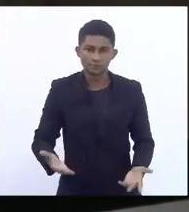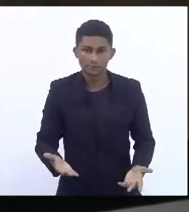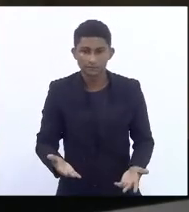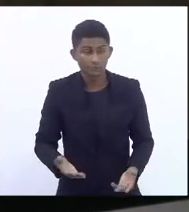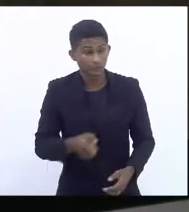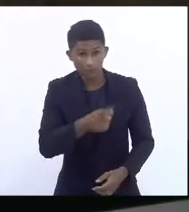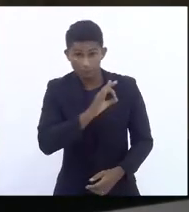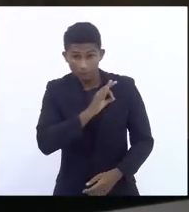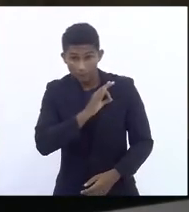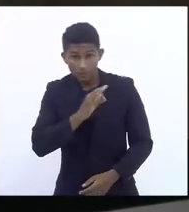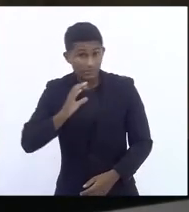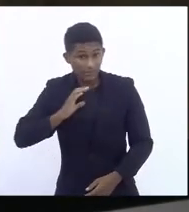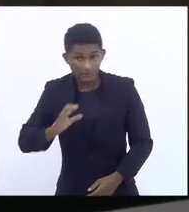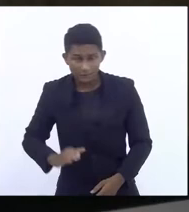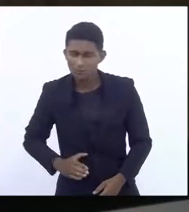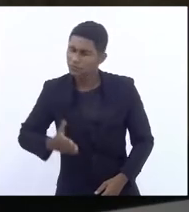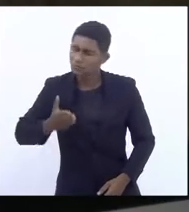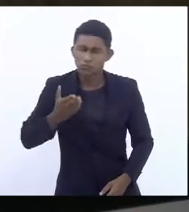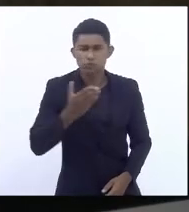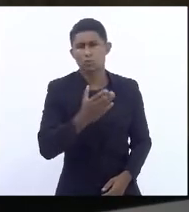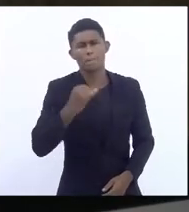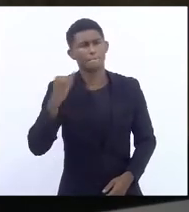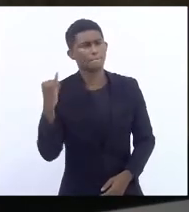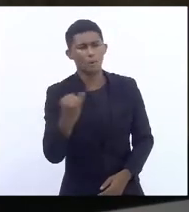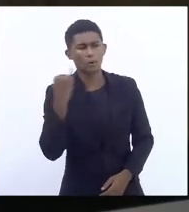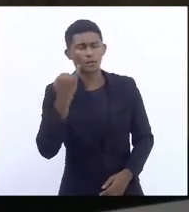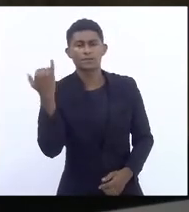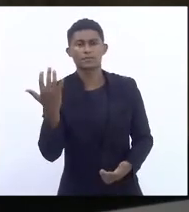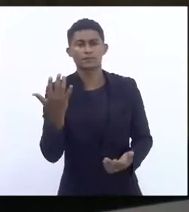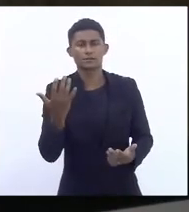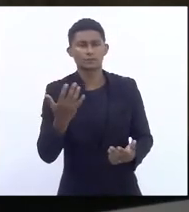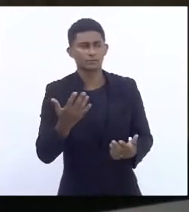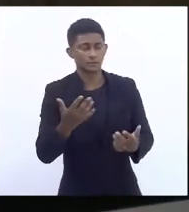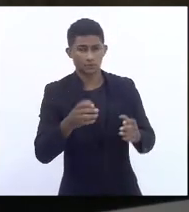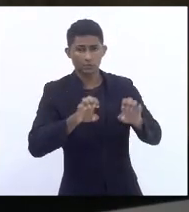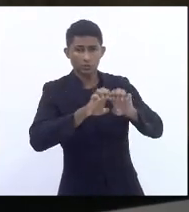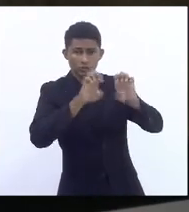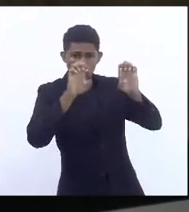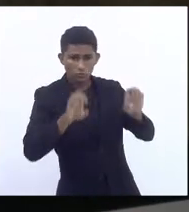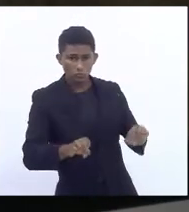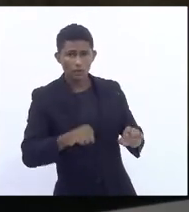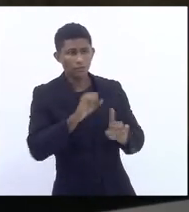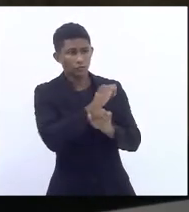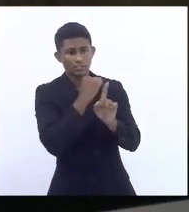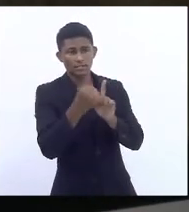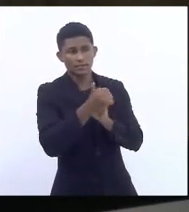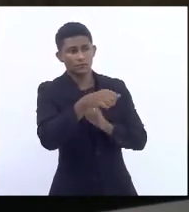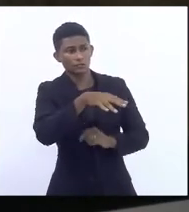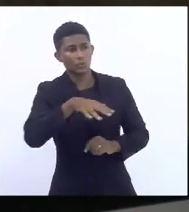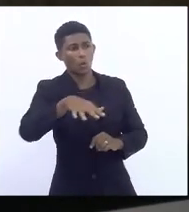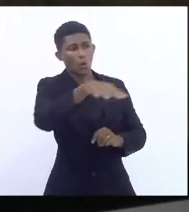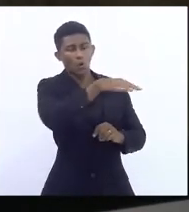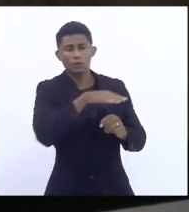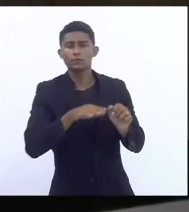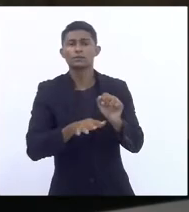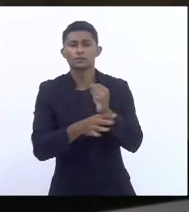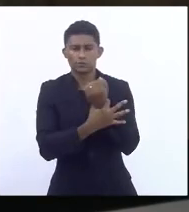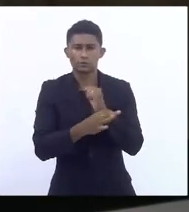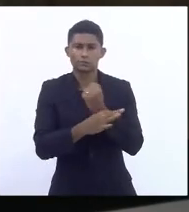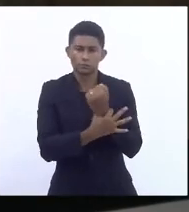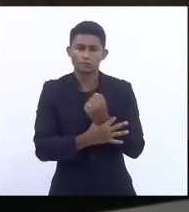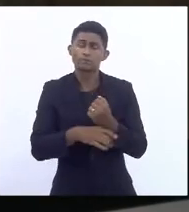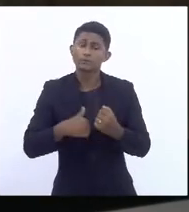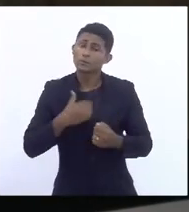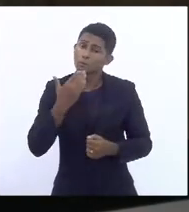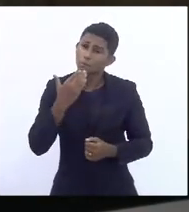é fundamental na estrutura da segurança pública. E eu peço que Vossa Excelência leve